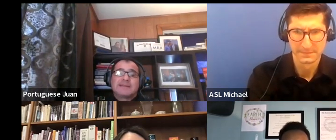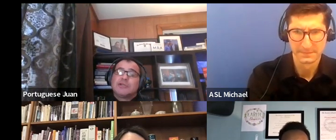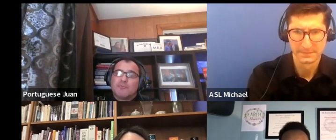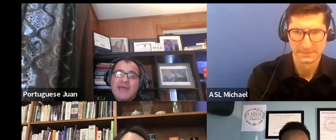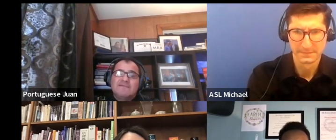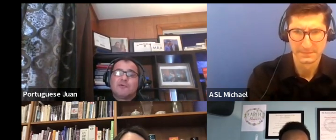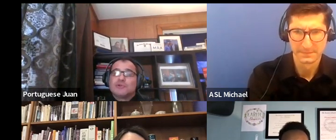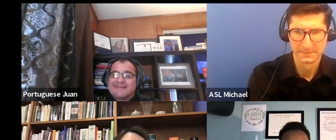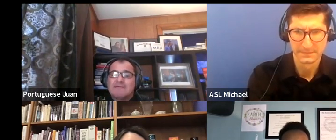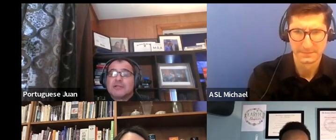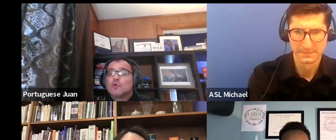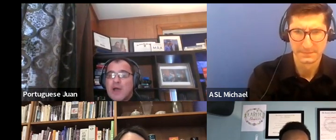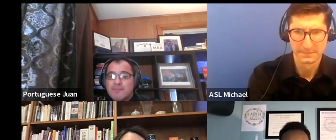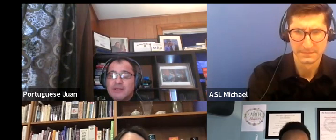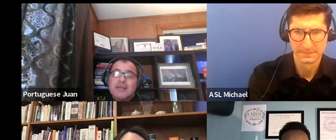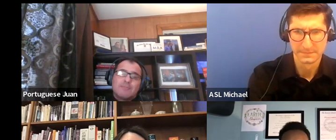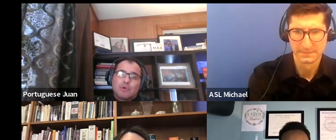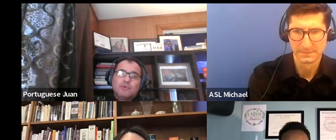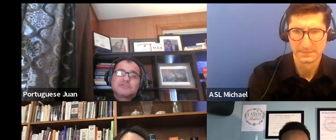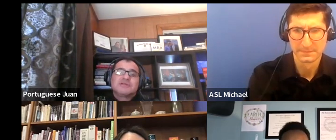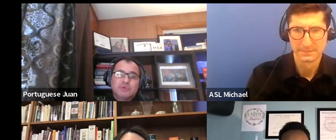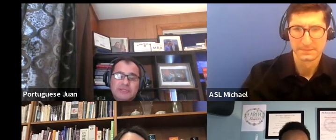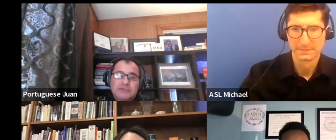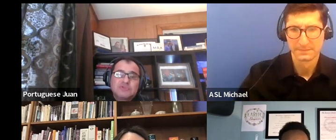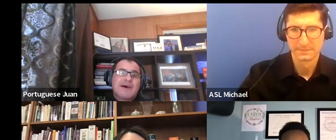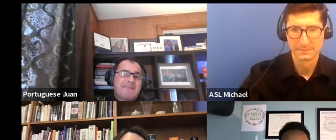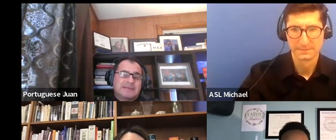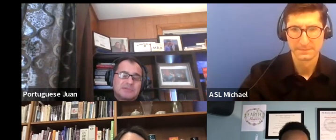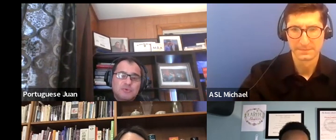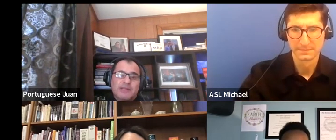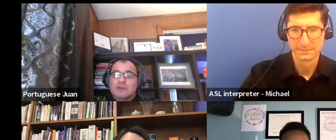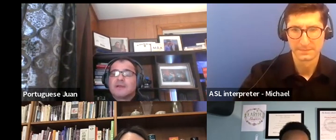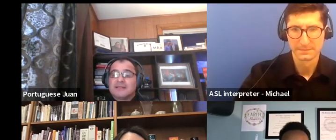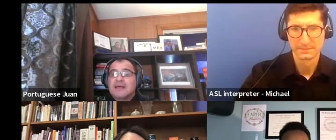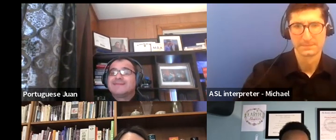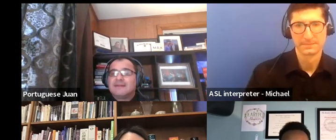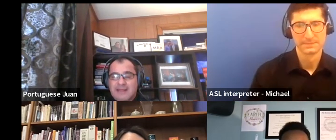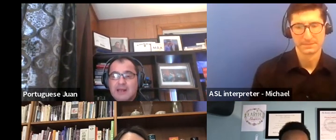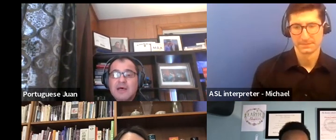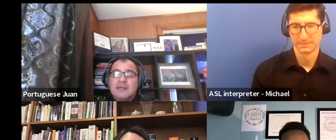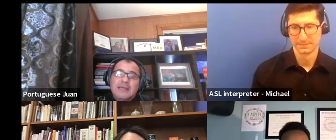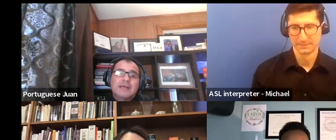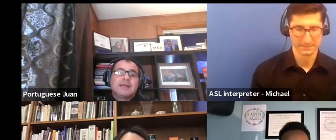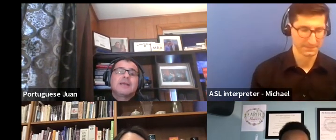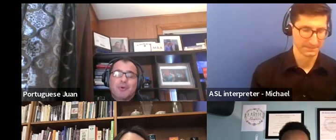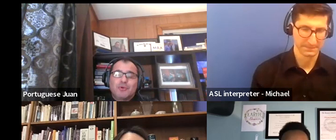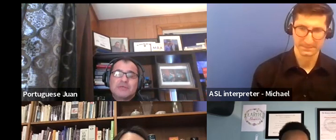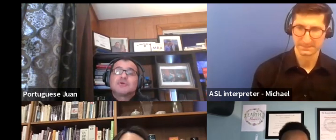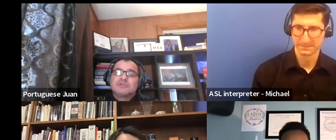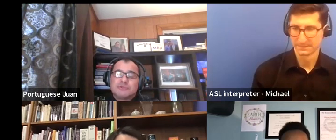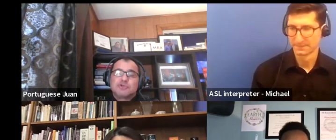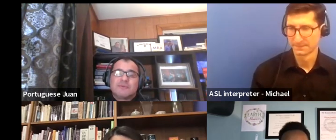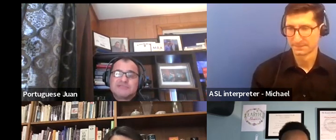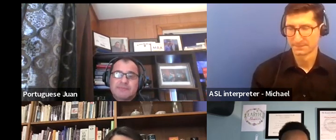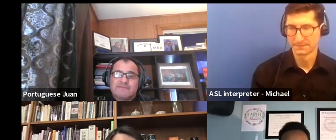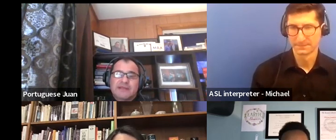conectando a partir de um iPhone, tablet ou iPad, procure os 3 pontinhos na parte superior direita da tela e clique em português